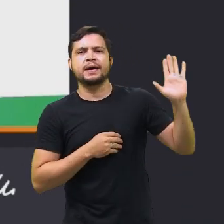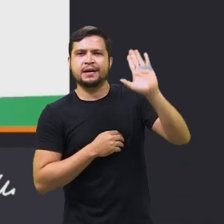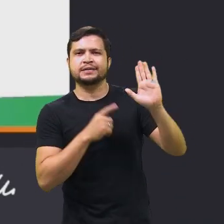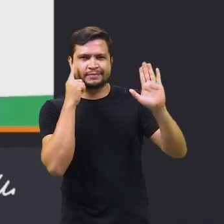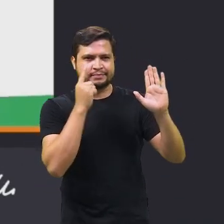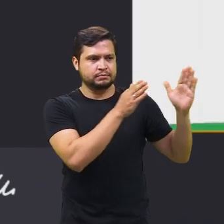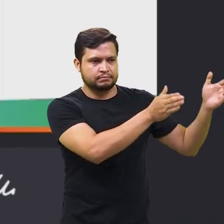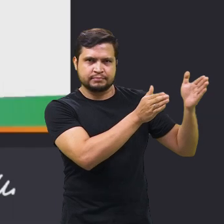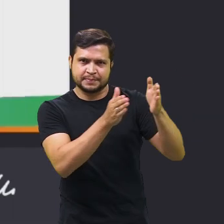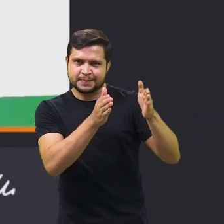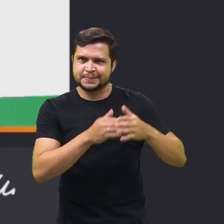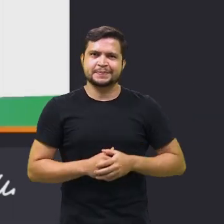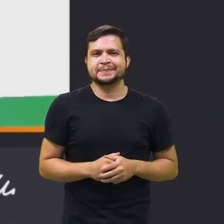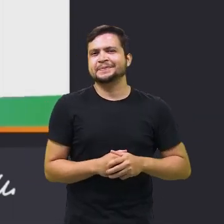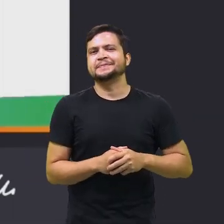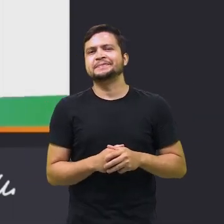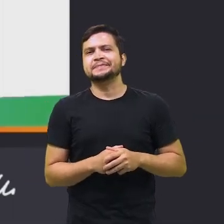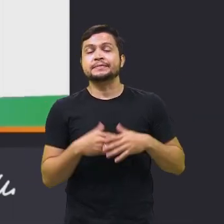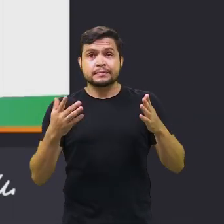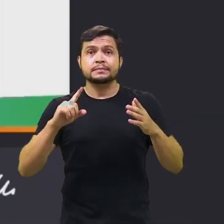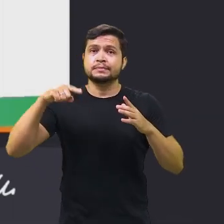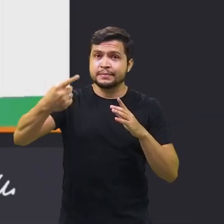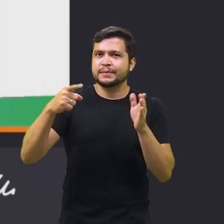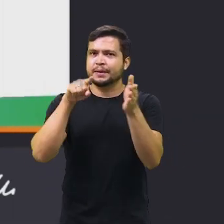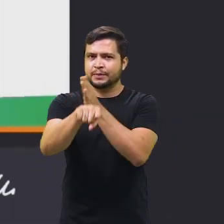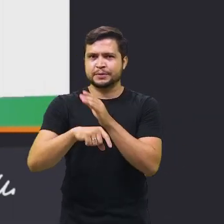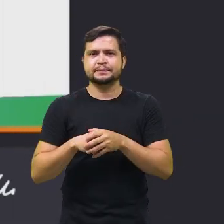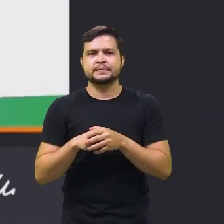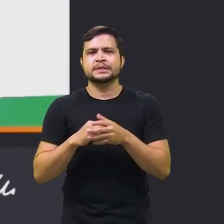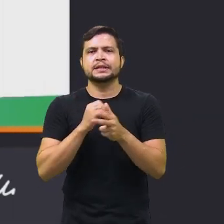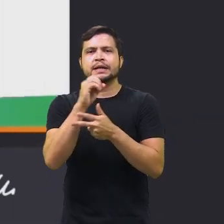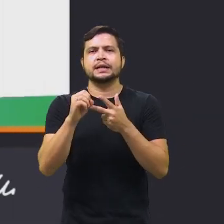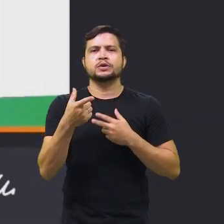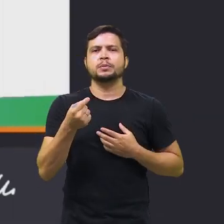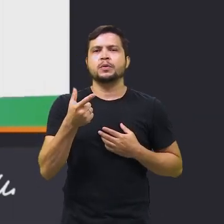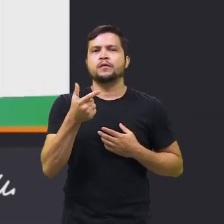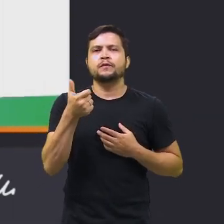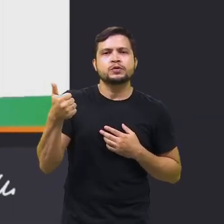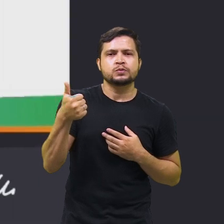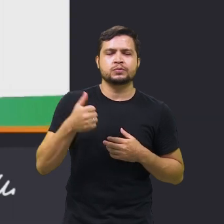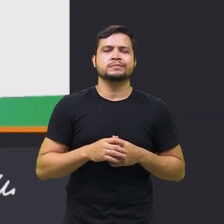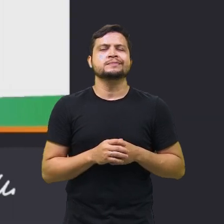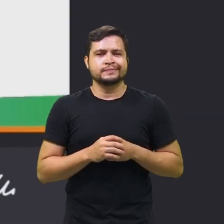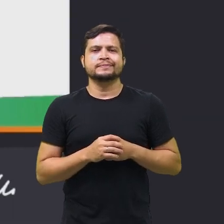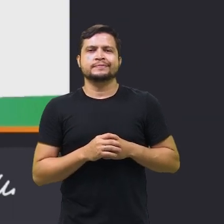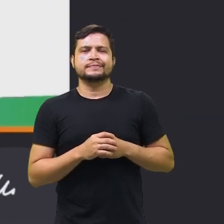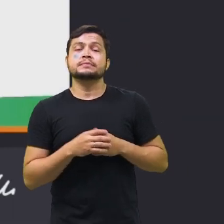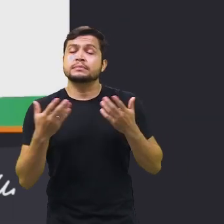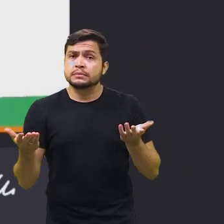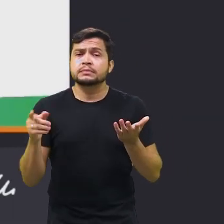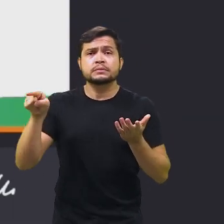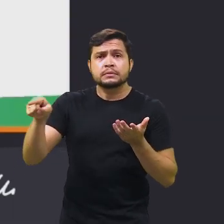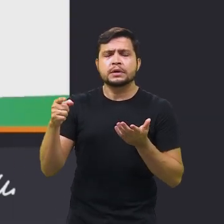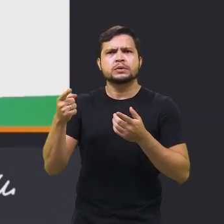aula. Partindo para uma próxima, a gente vai ter que, Enem 2021, a irradiação e o